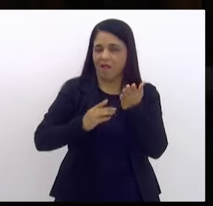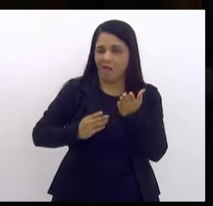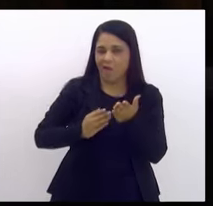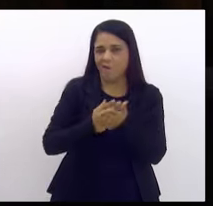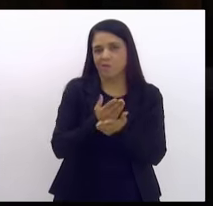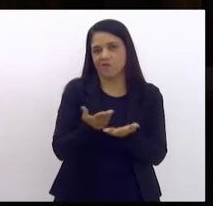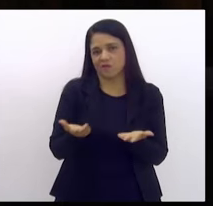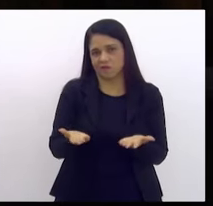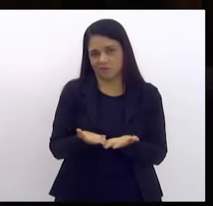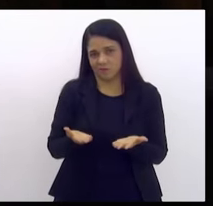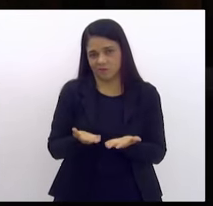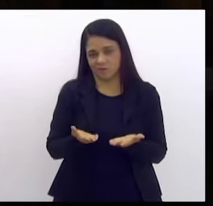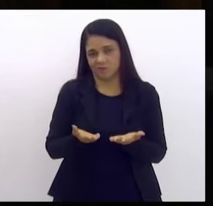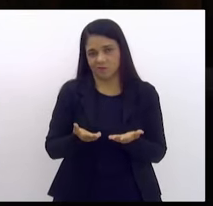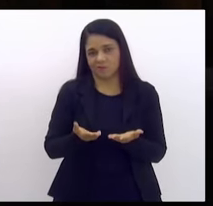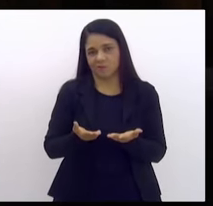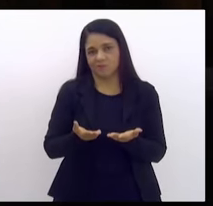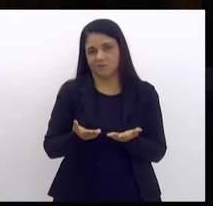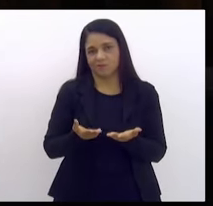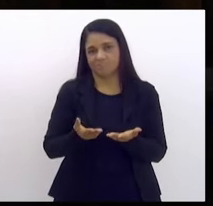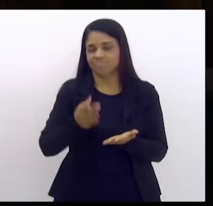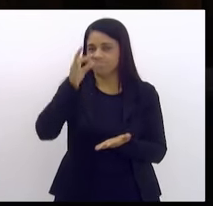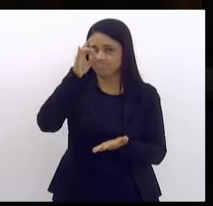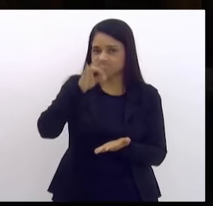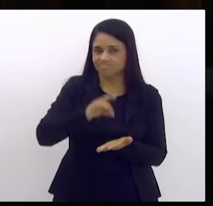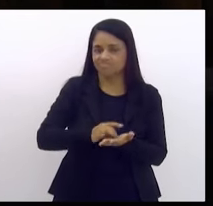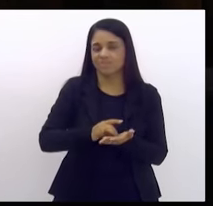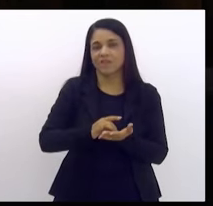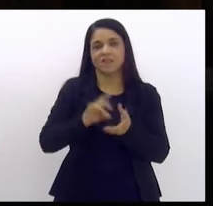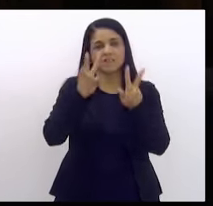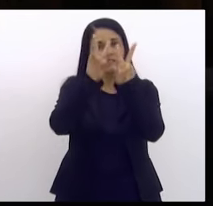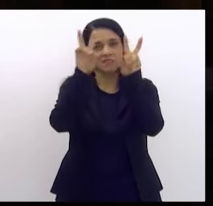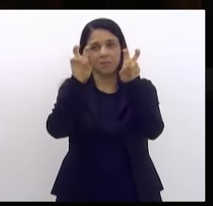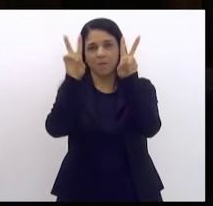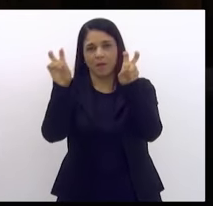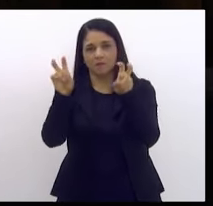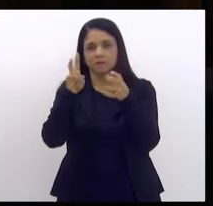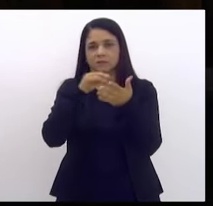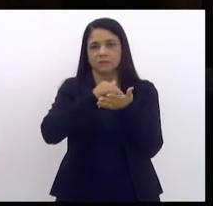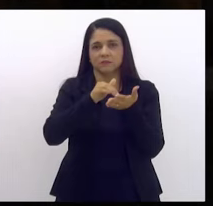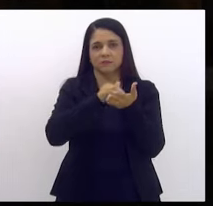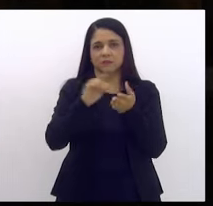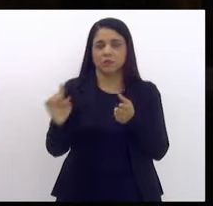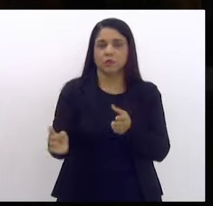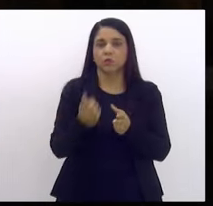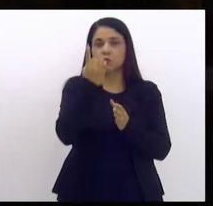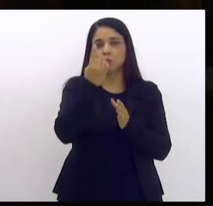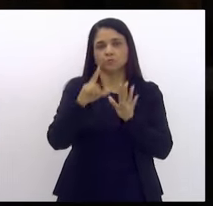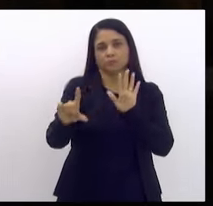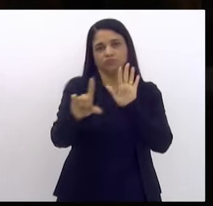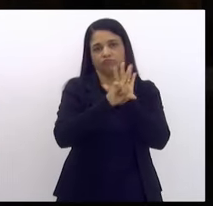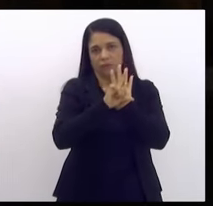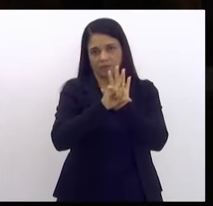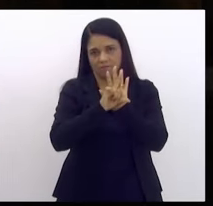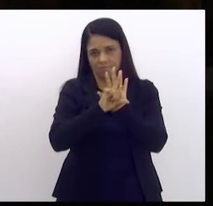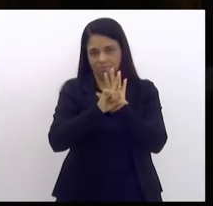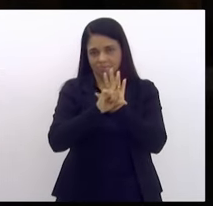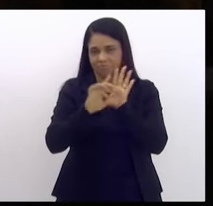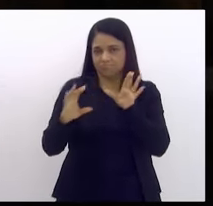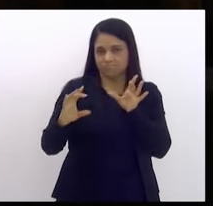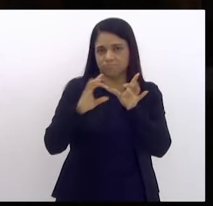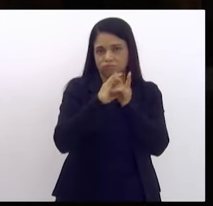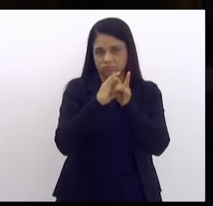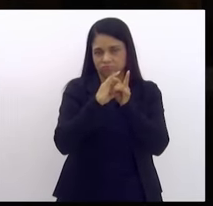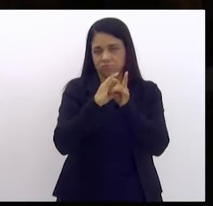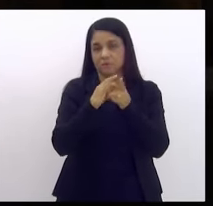nessa casa, passará a consolidar toda a temática de todas as secretarias num só instrumento jurídico. Muito obrigado, senhor presidente.